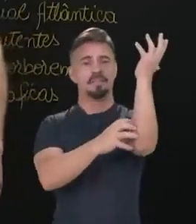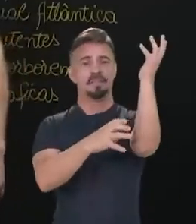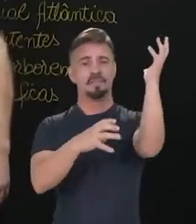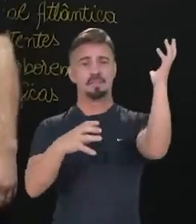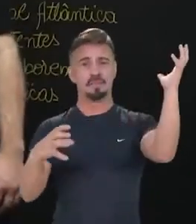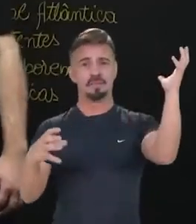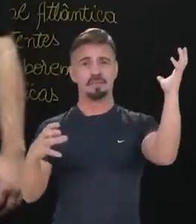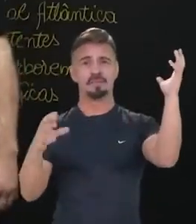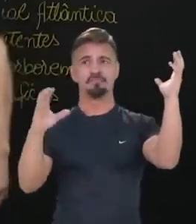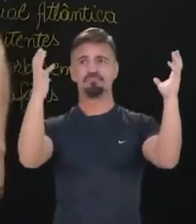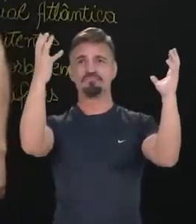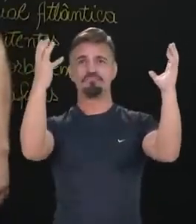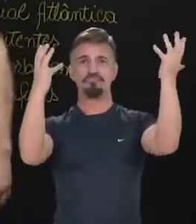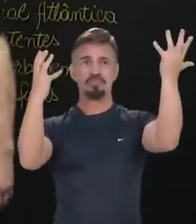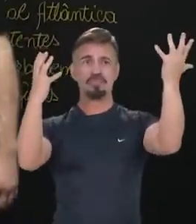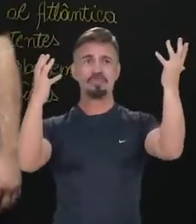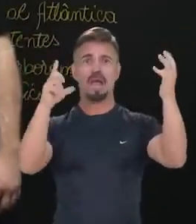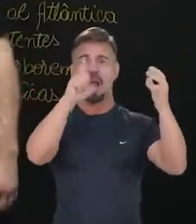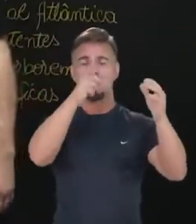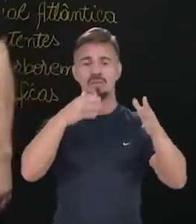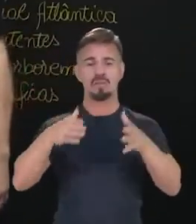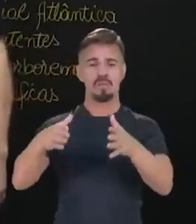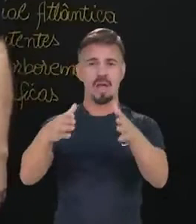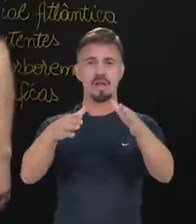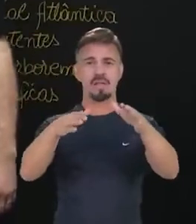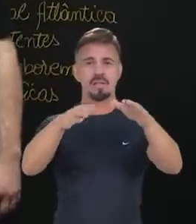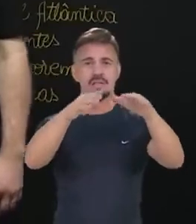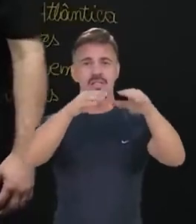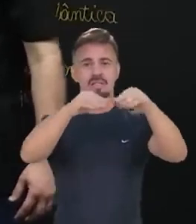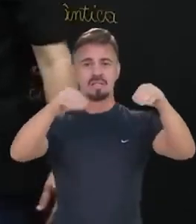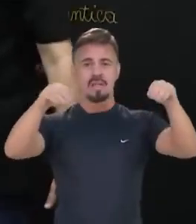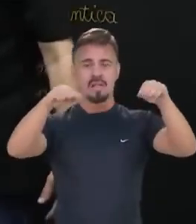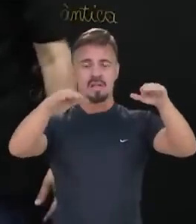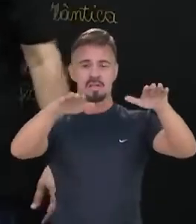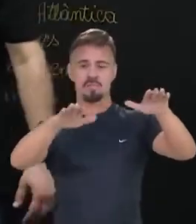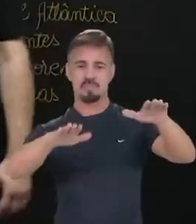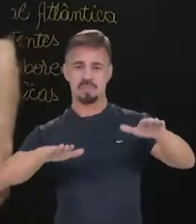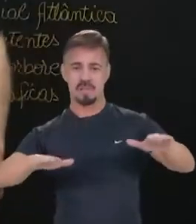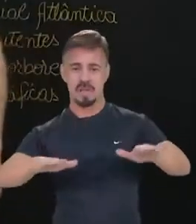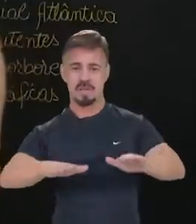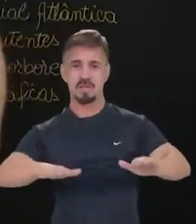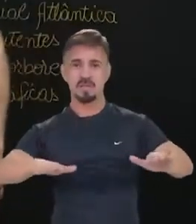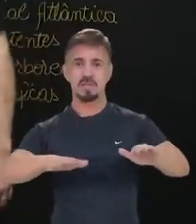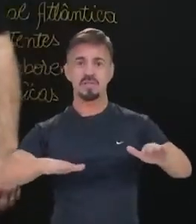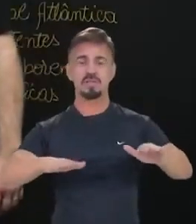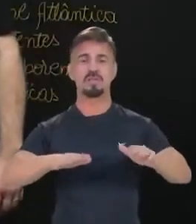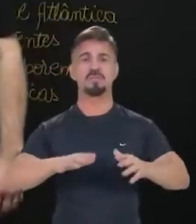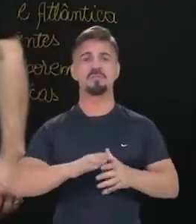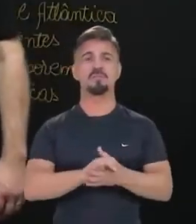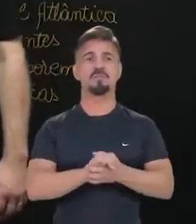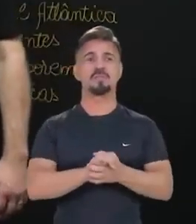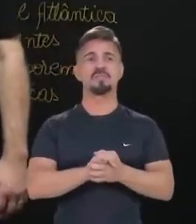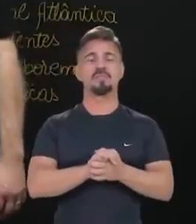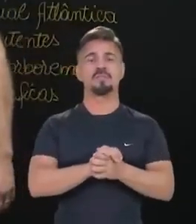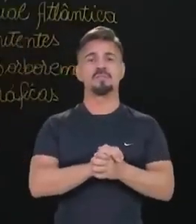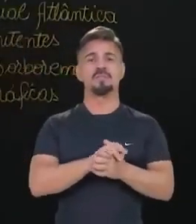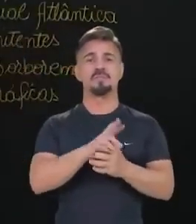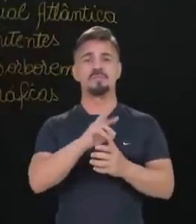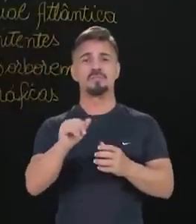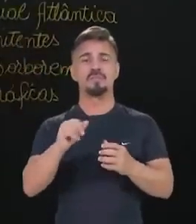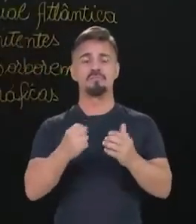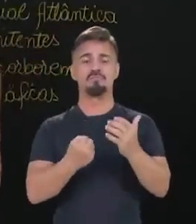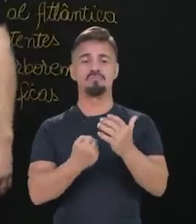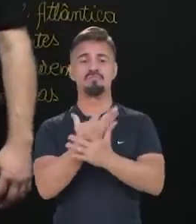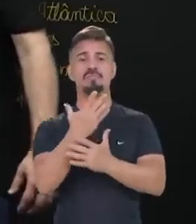floresta amazônica, rio Amazonas, terras baixas. Temos aqui a massa equatorial continental, que vai